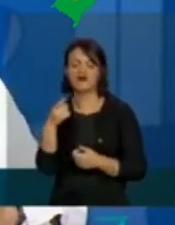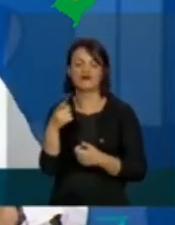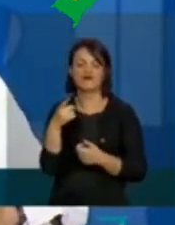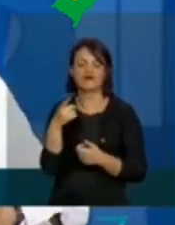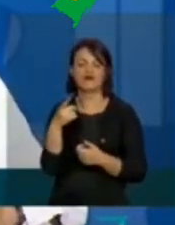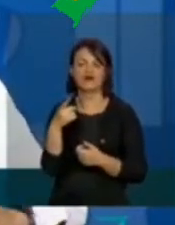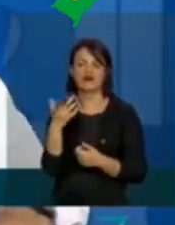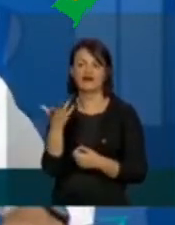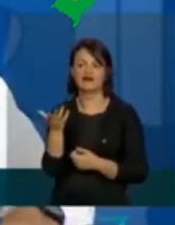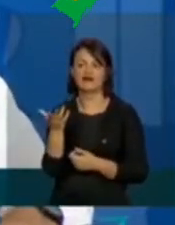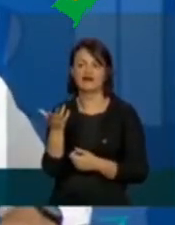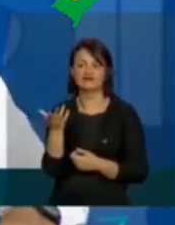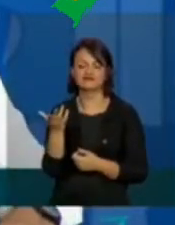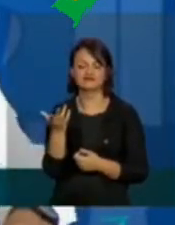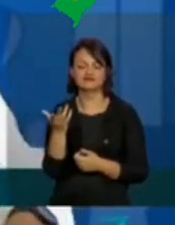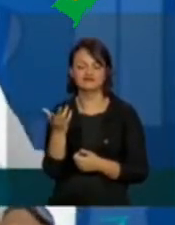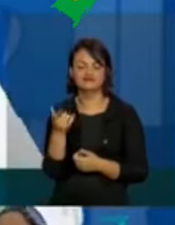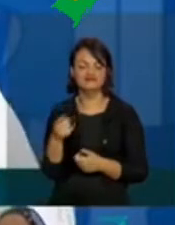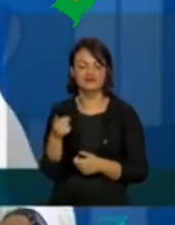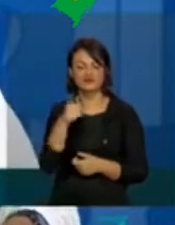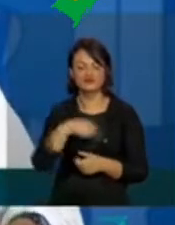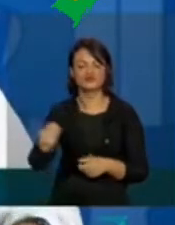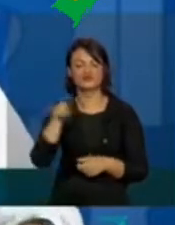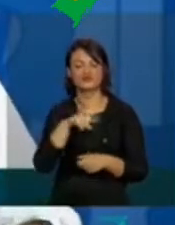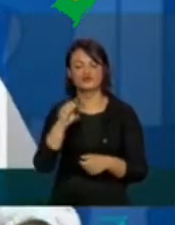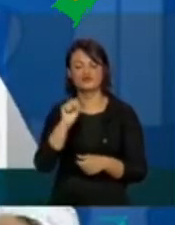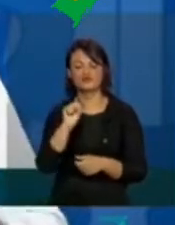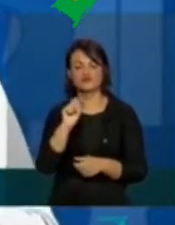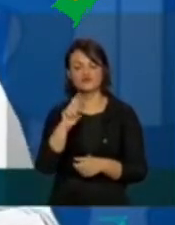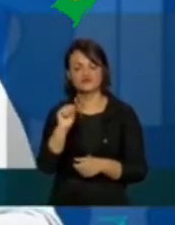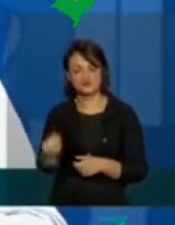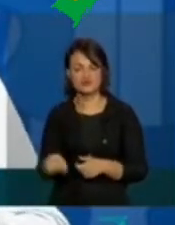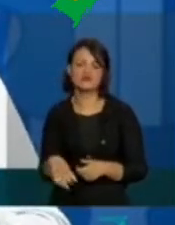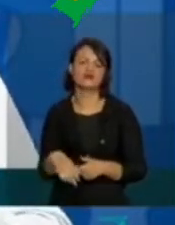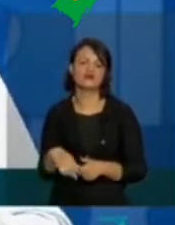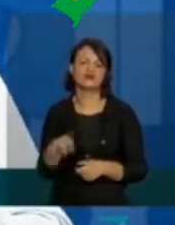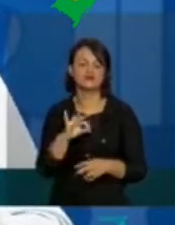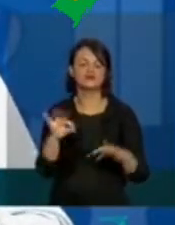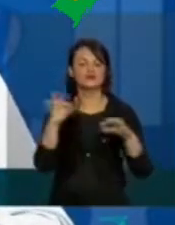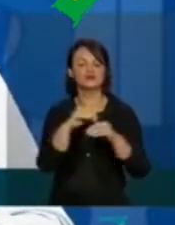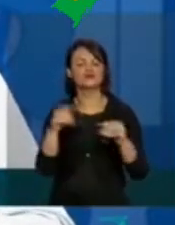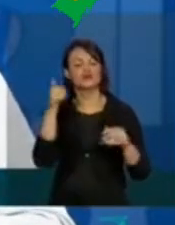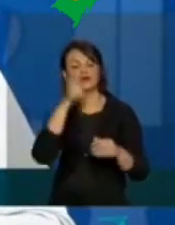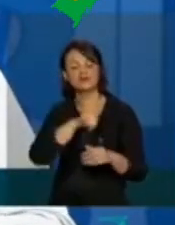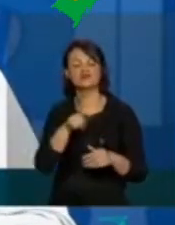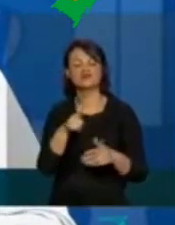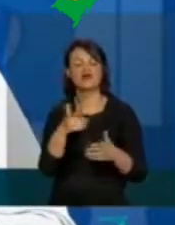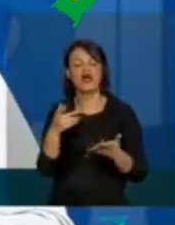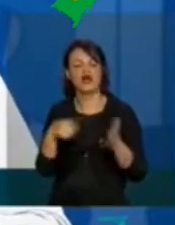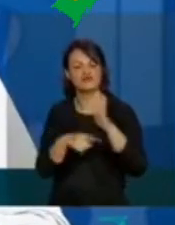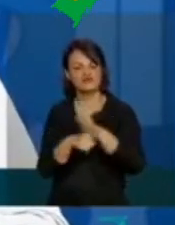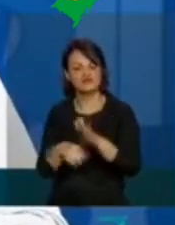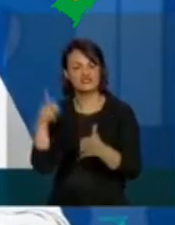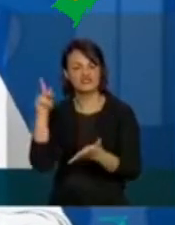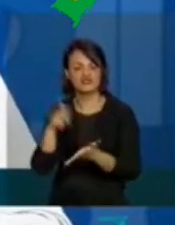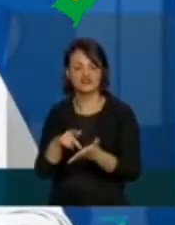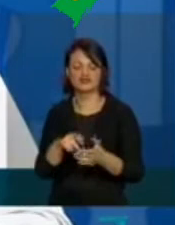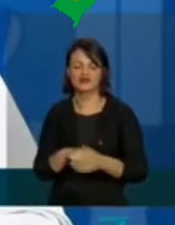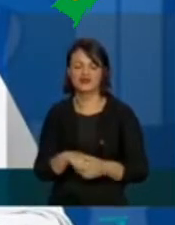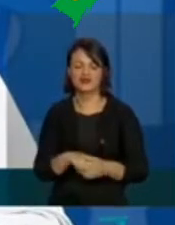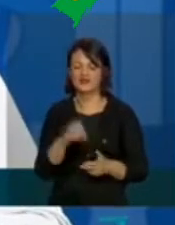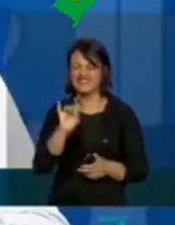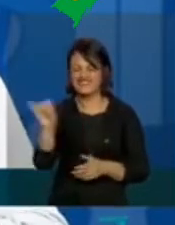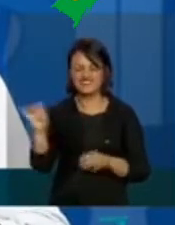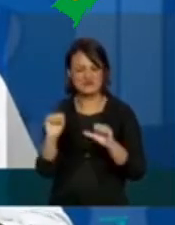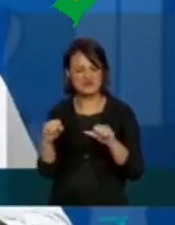lado do nosso SUS, para podermos tirar o máximo da garra que cada